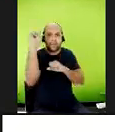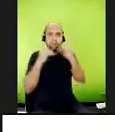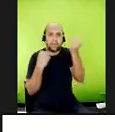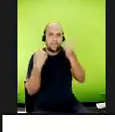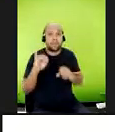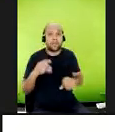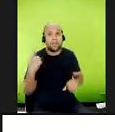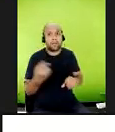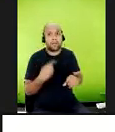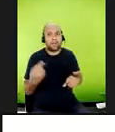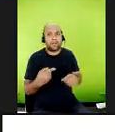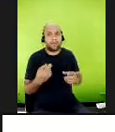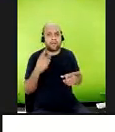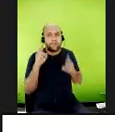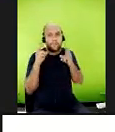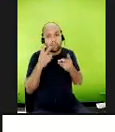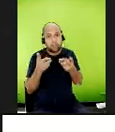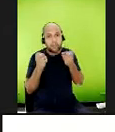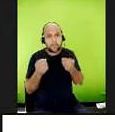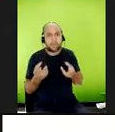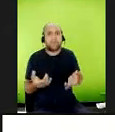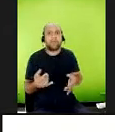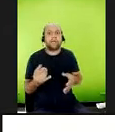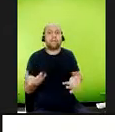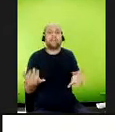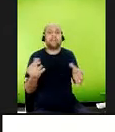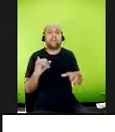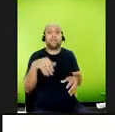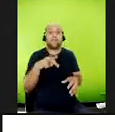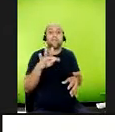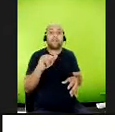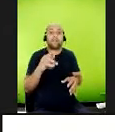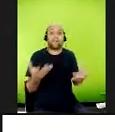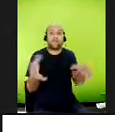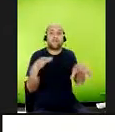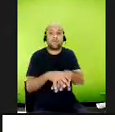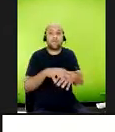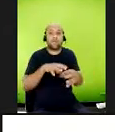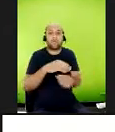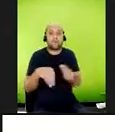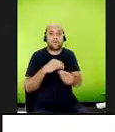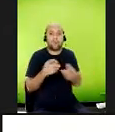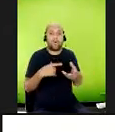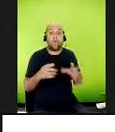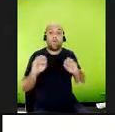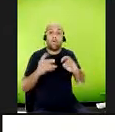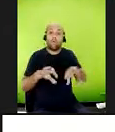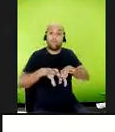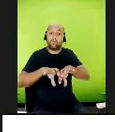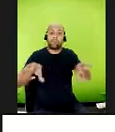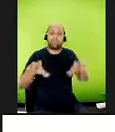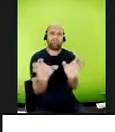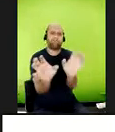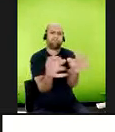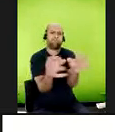e olhando aqui olha a integração eu boto todo mundo lá integral mas pessoal fica no cantinho né ou e o segredo eu me deixa